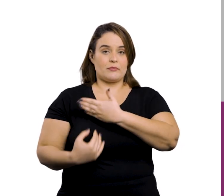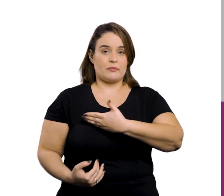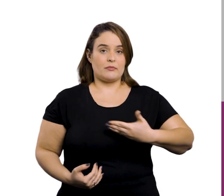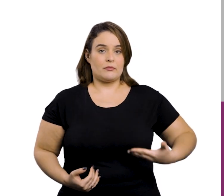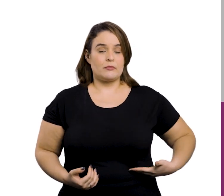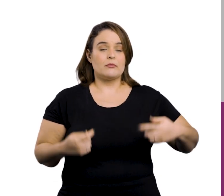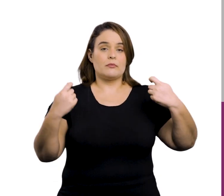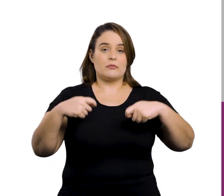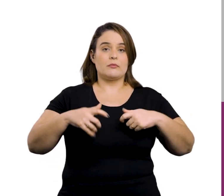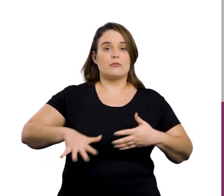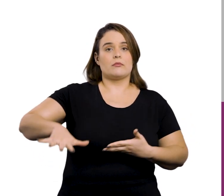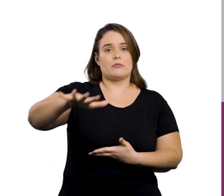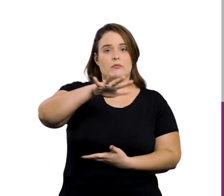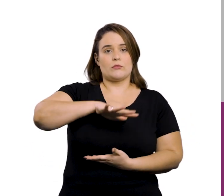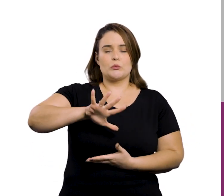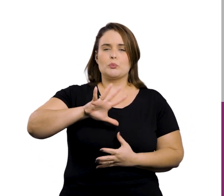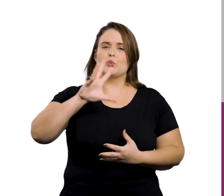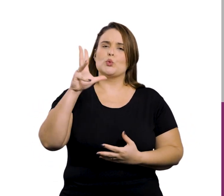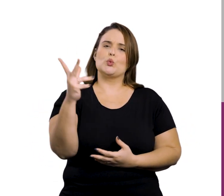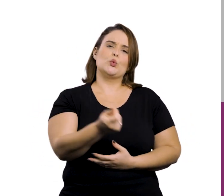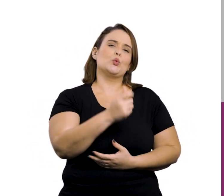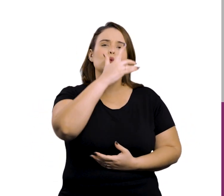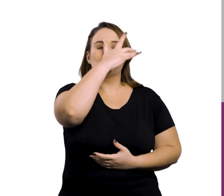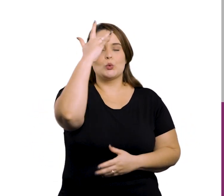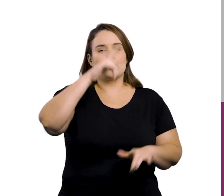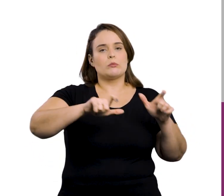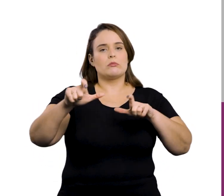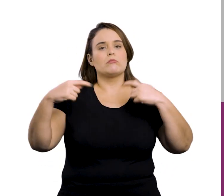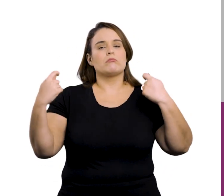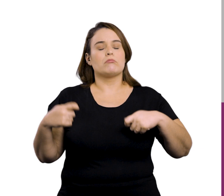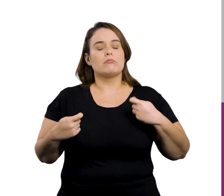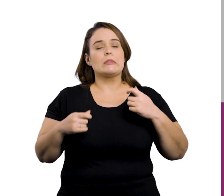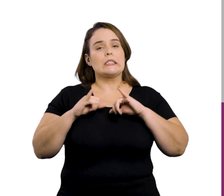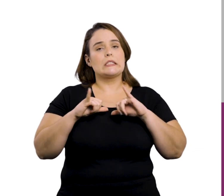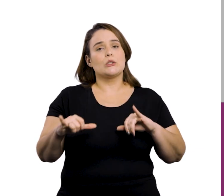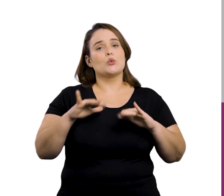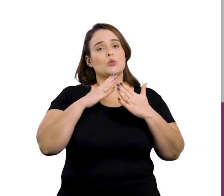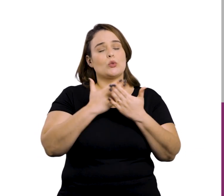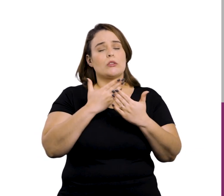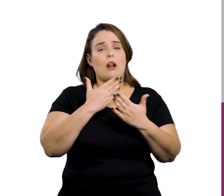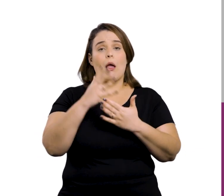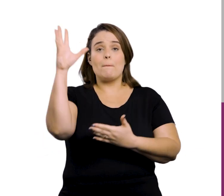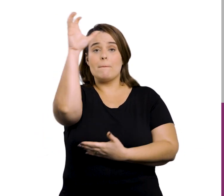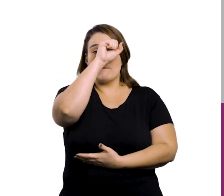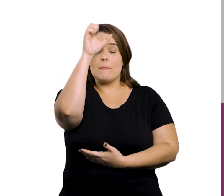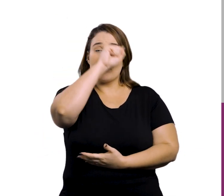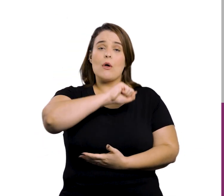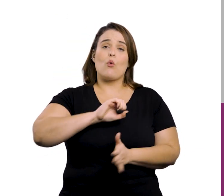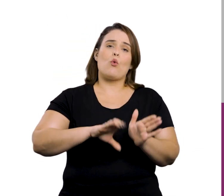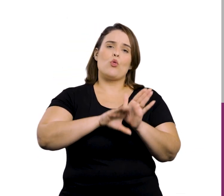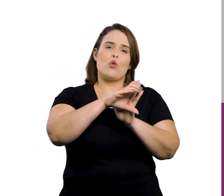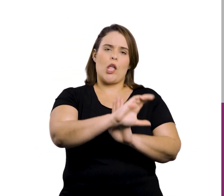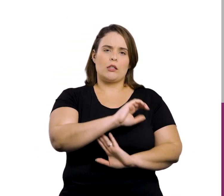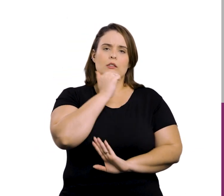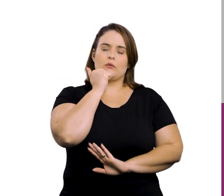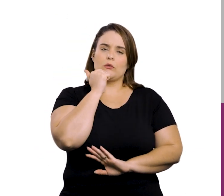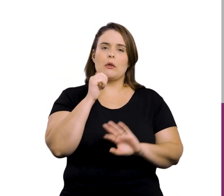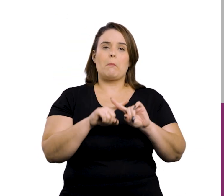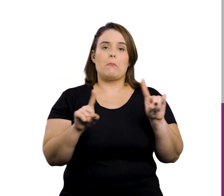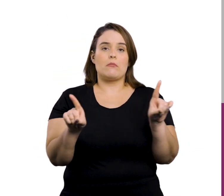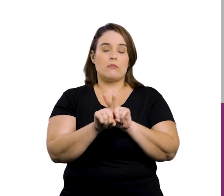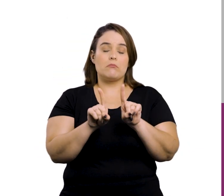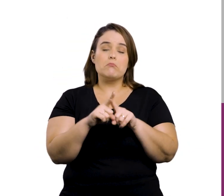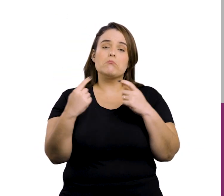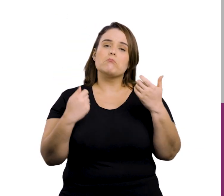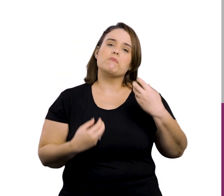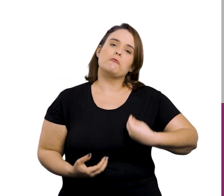escola pública tem que ser o espaço de todas as pessoas. Deve garantir que estudantes possam aprender os conteúdos científicos, mas